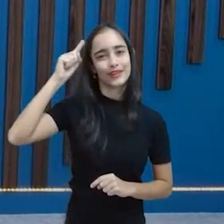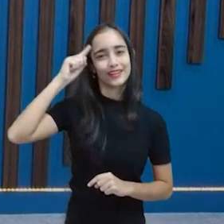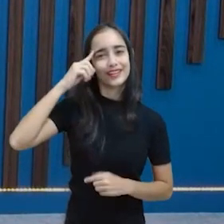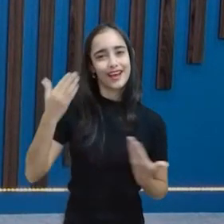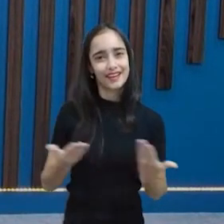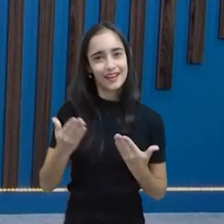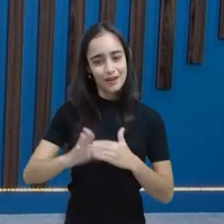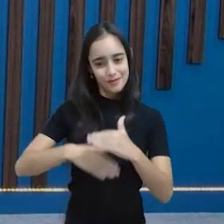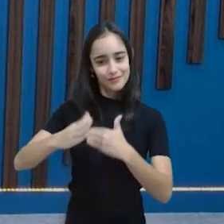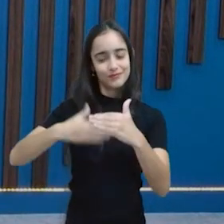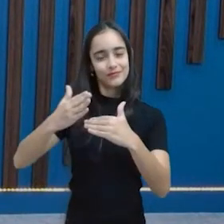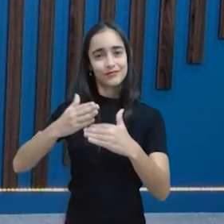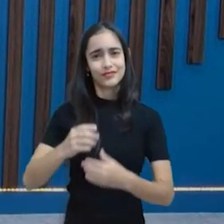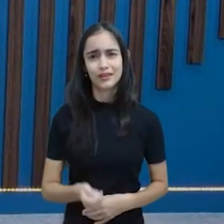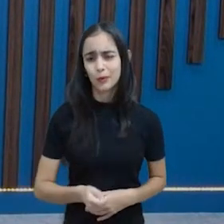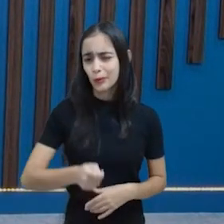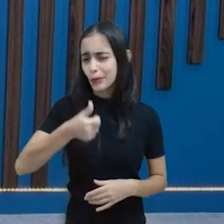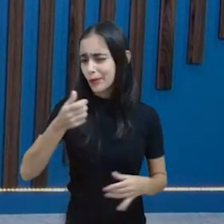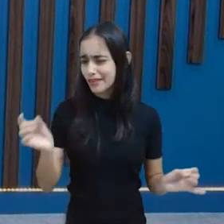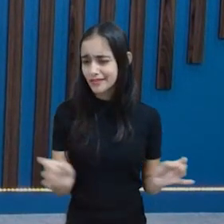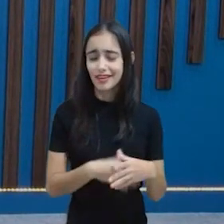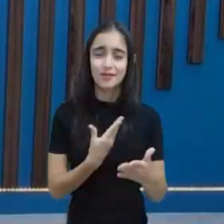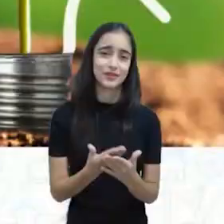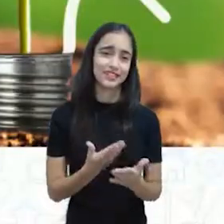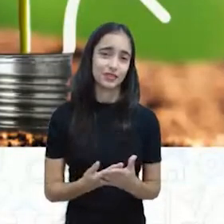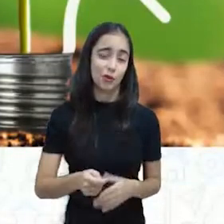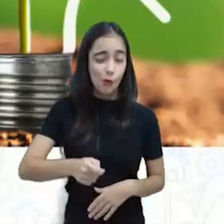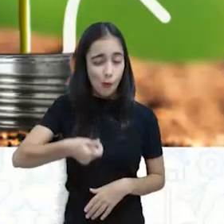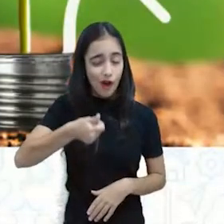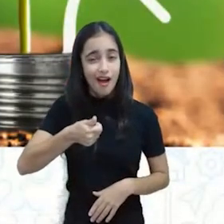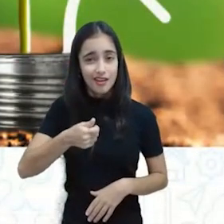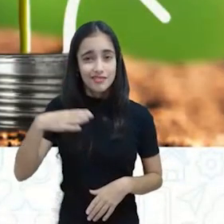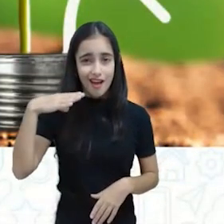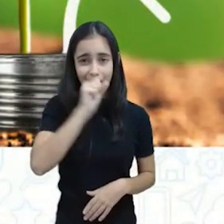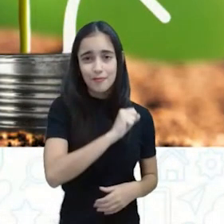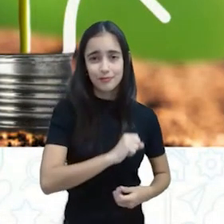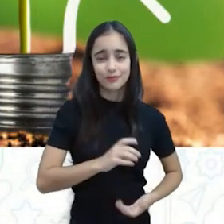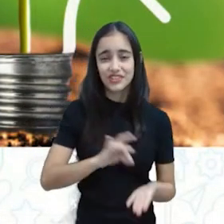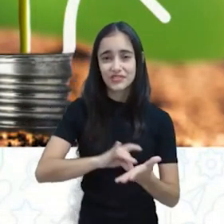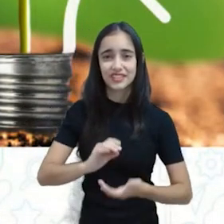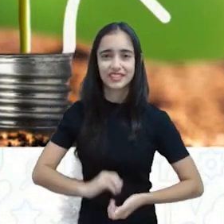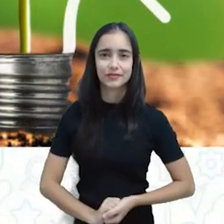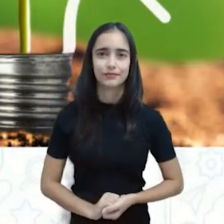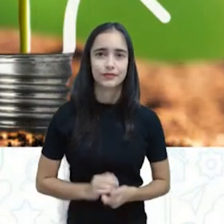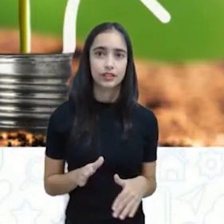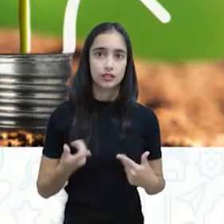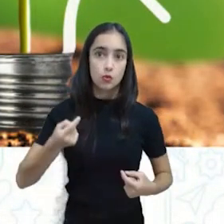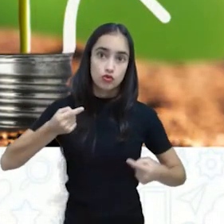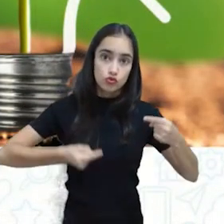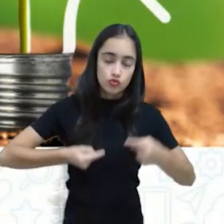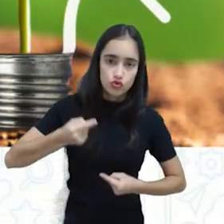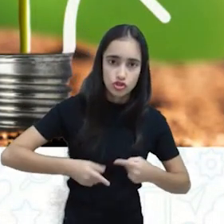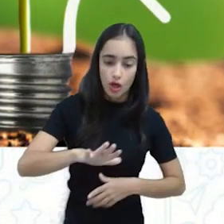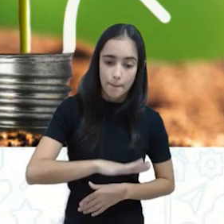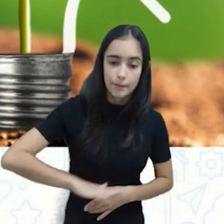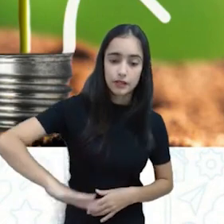aqui um pouquinho, porque a gente já está quase no finzinho da aula, professora Carol, passou rápido. A justiça ambiental, assim